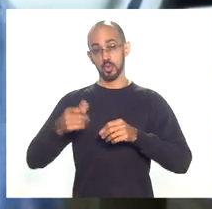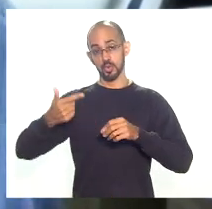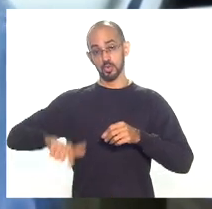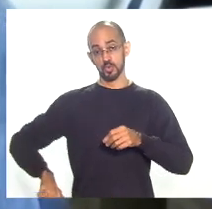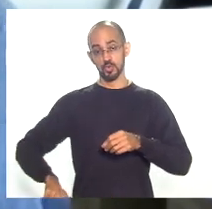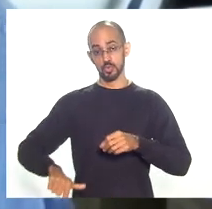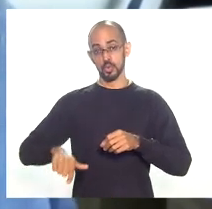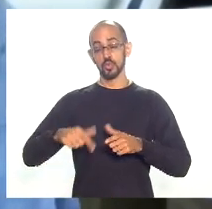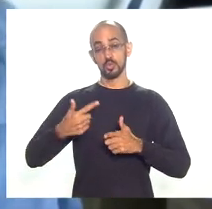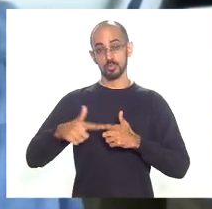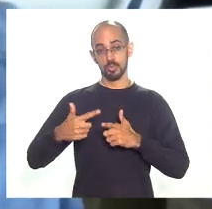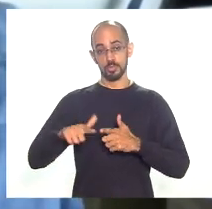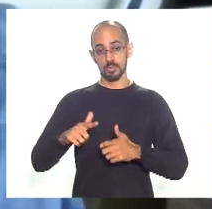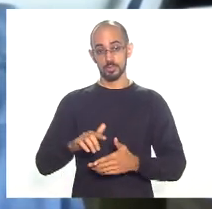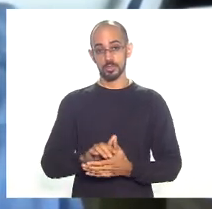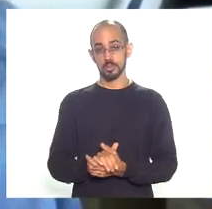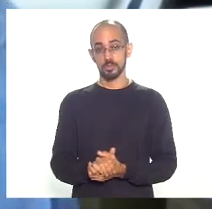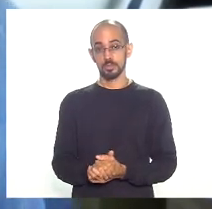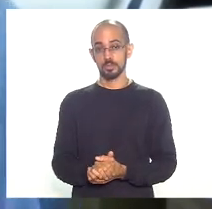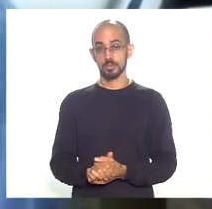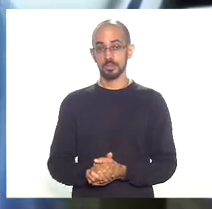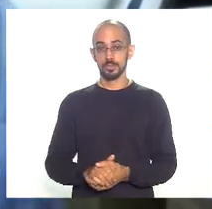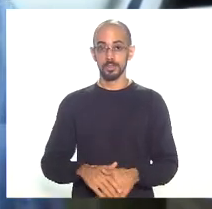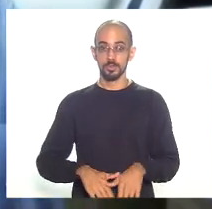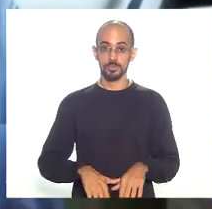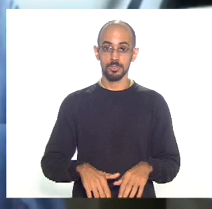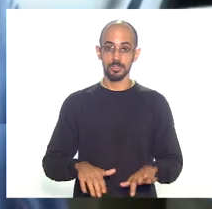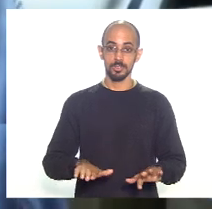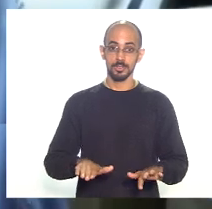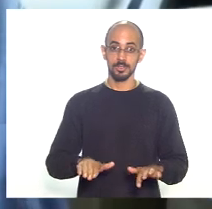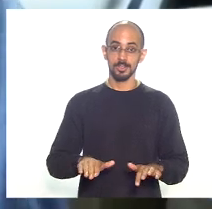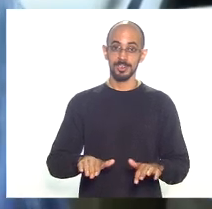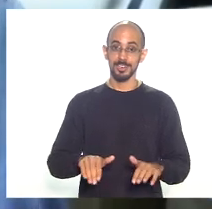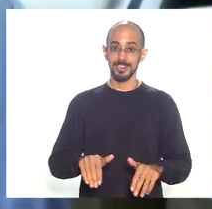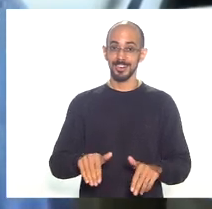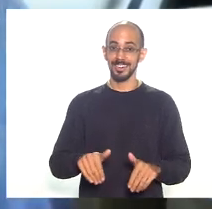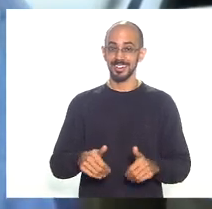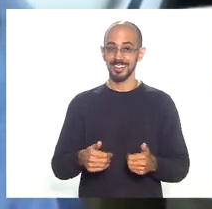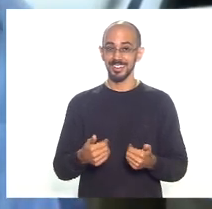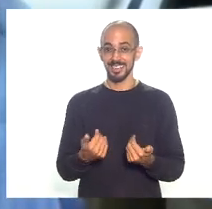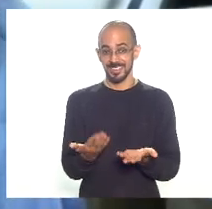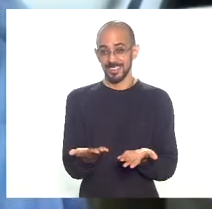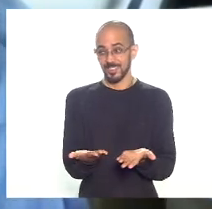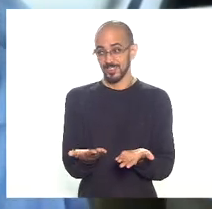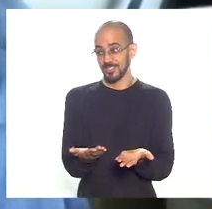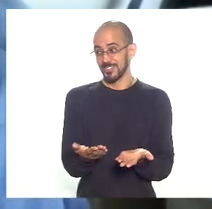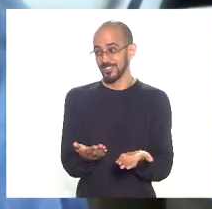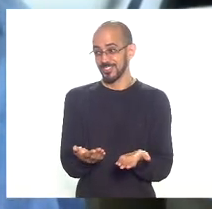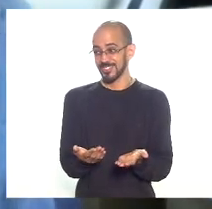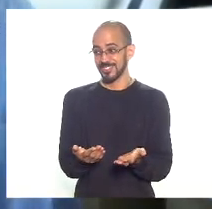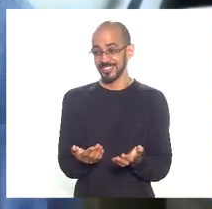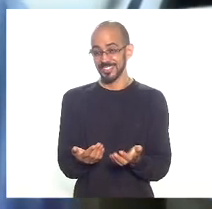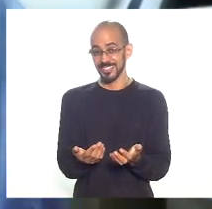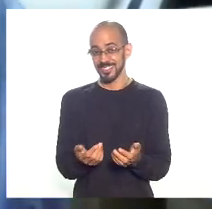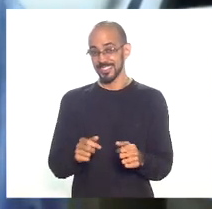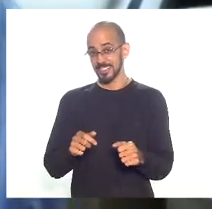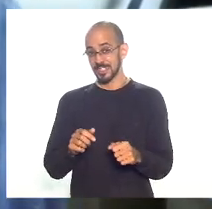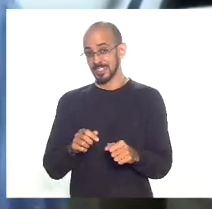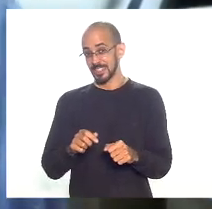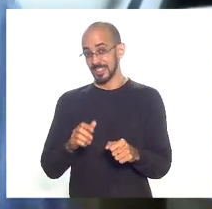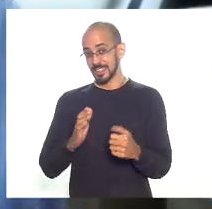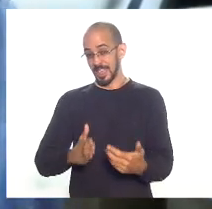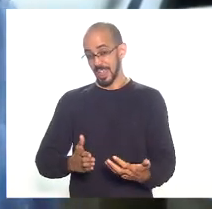questões porque já na preliminar quer ser